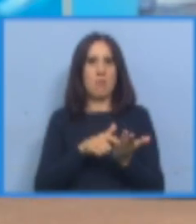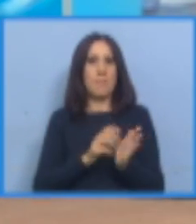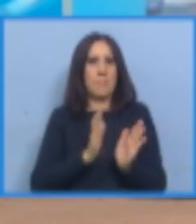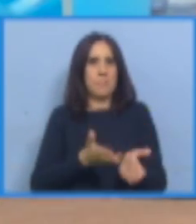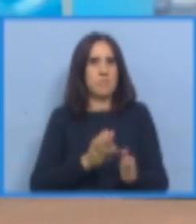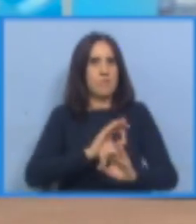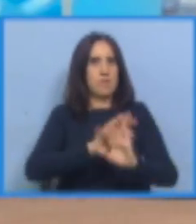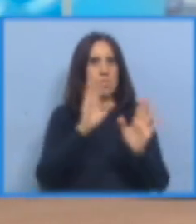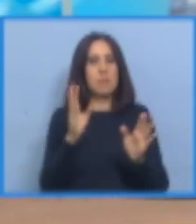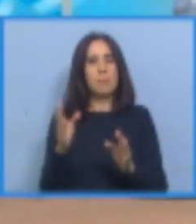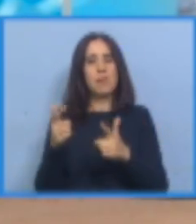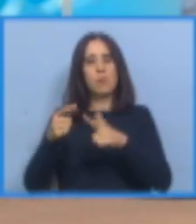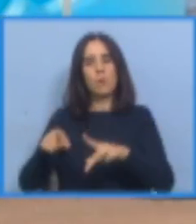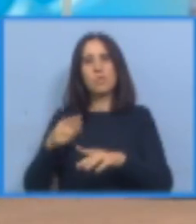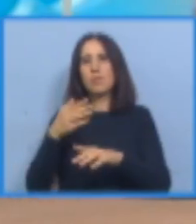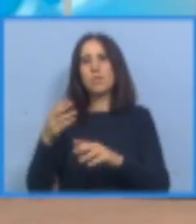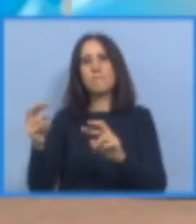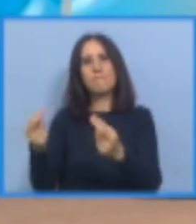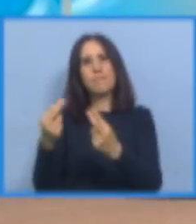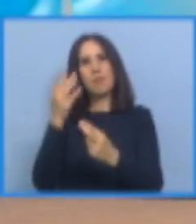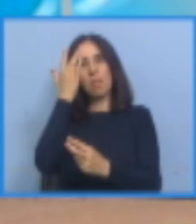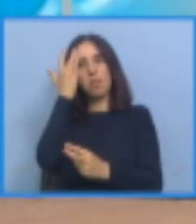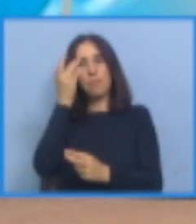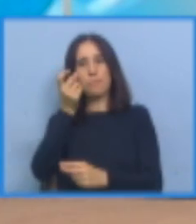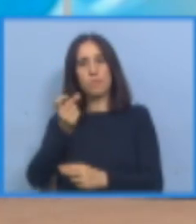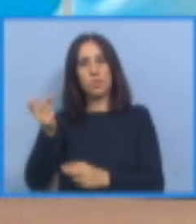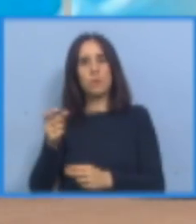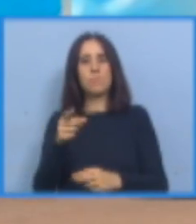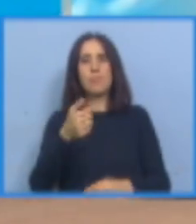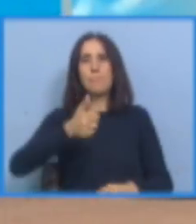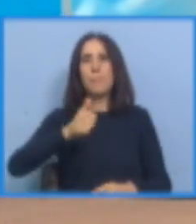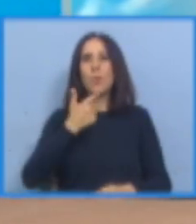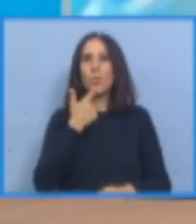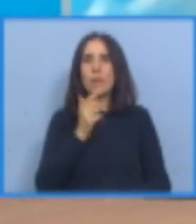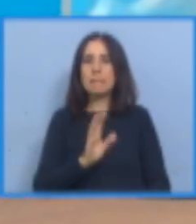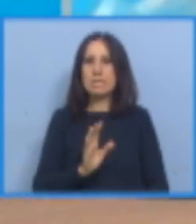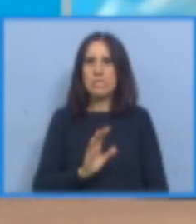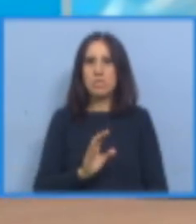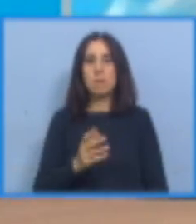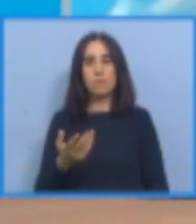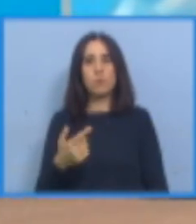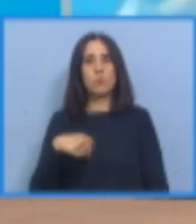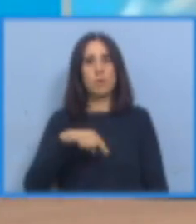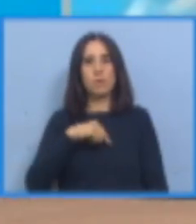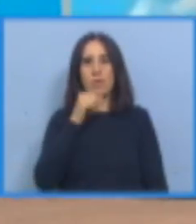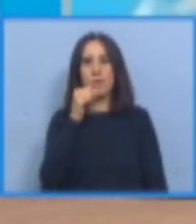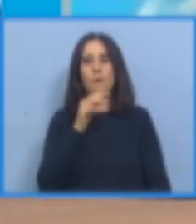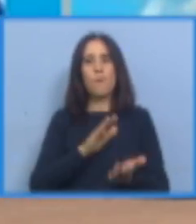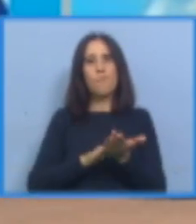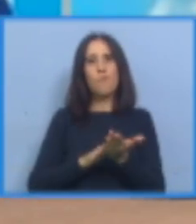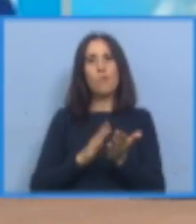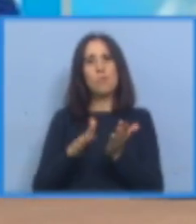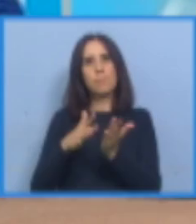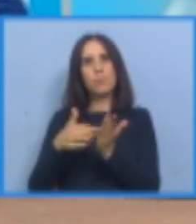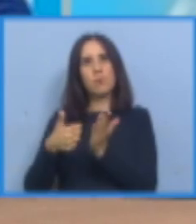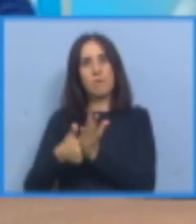uma linguagem acessível às pessoas e com um aparato crítico que não fosse excessivo. E por isso remetemos tudo o que era fontes e